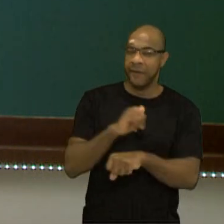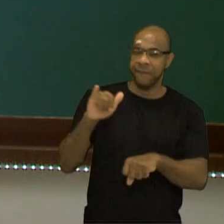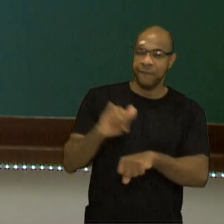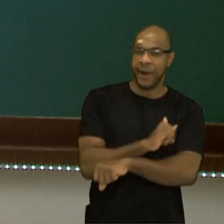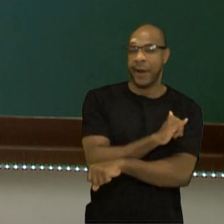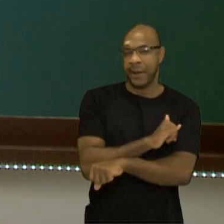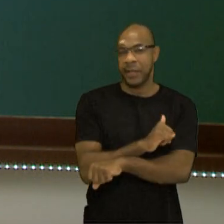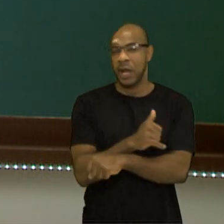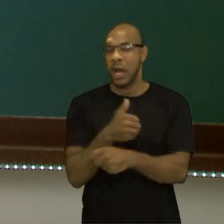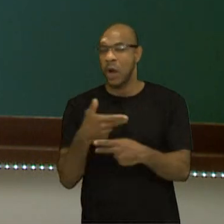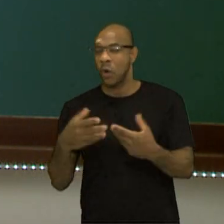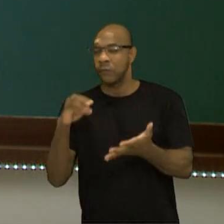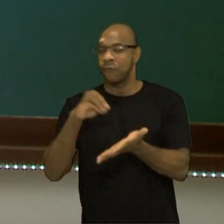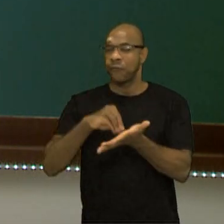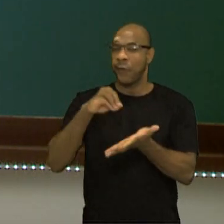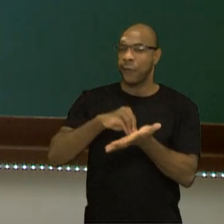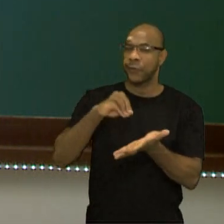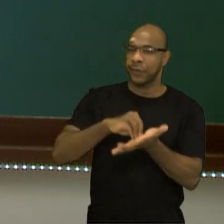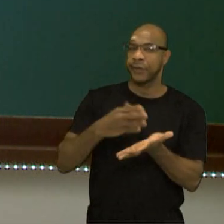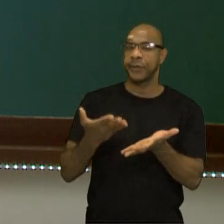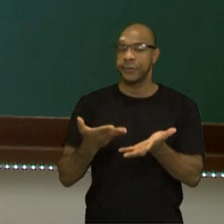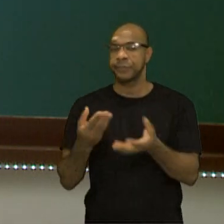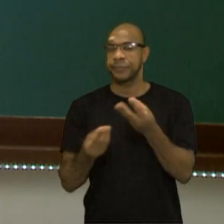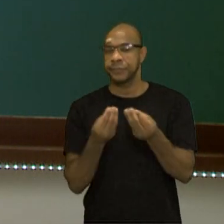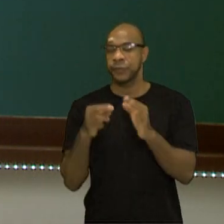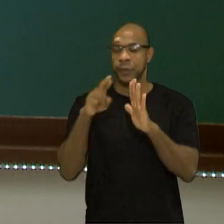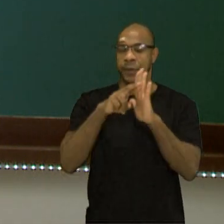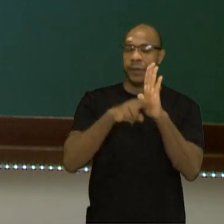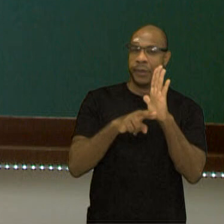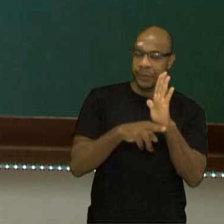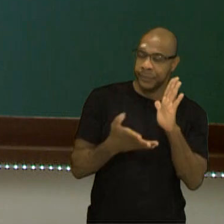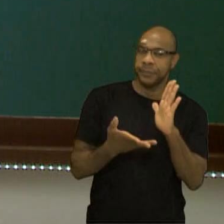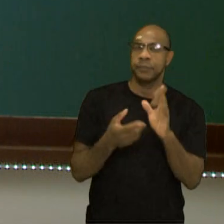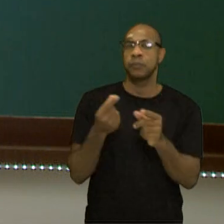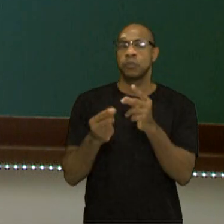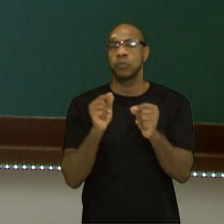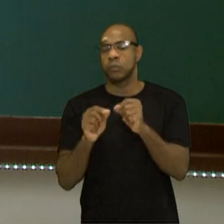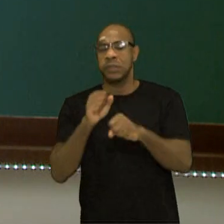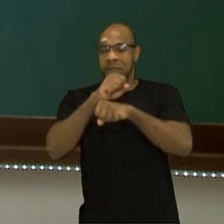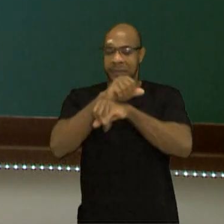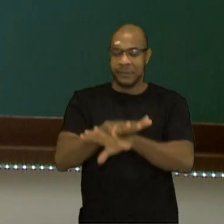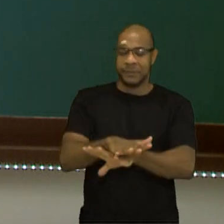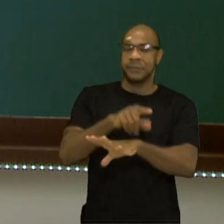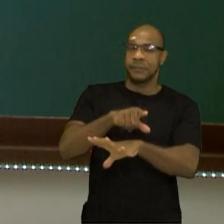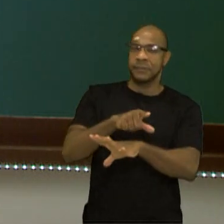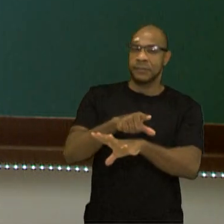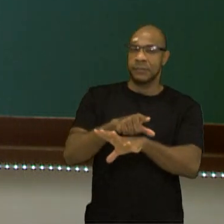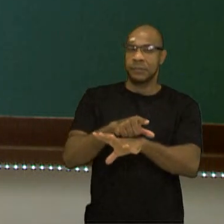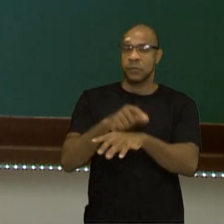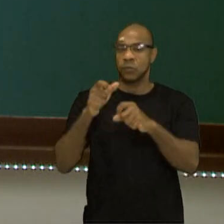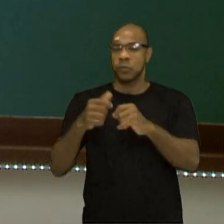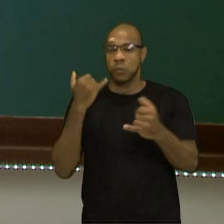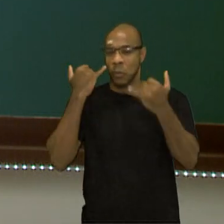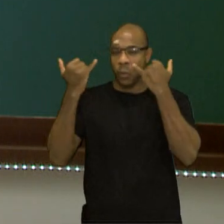coisas que ficam faltando ali no regulamento das mídias, né? Dos meios de